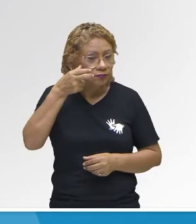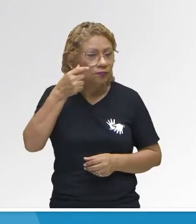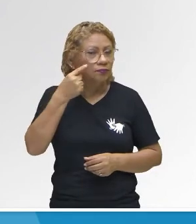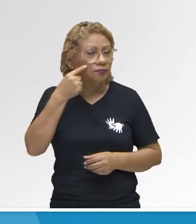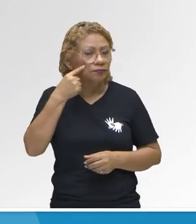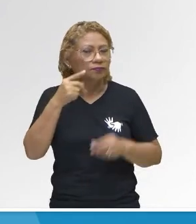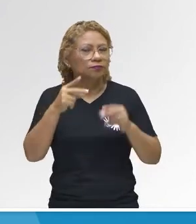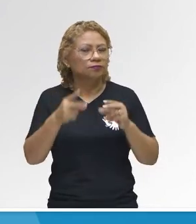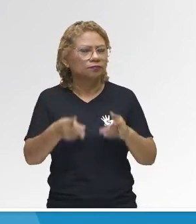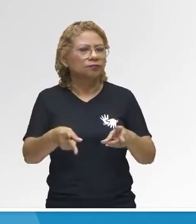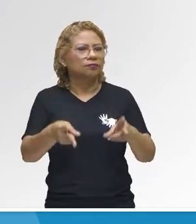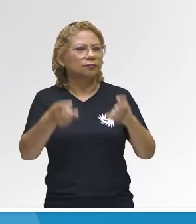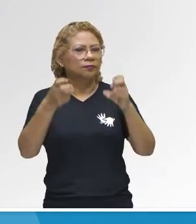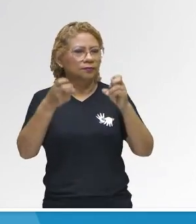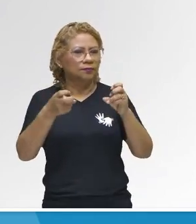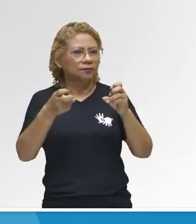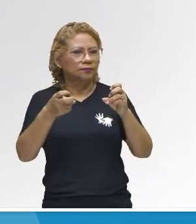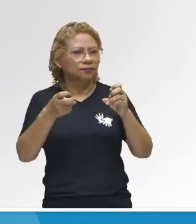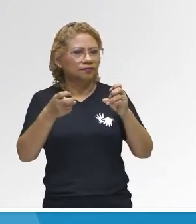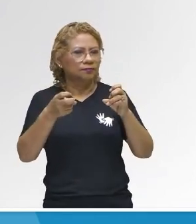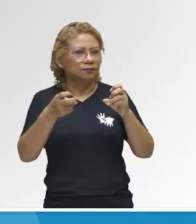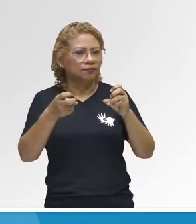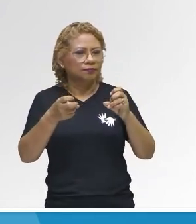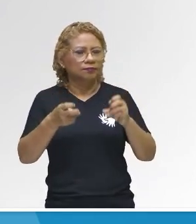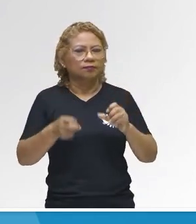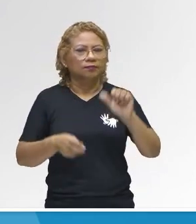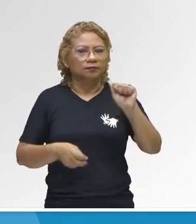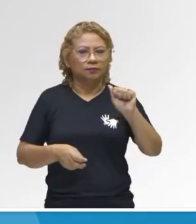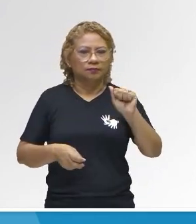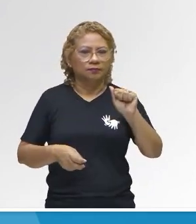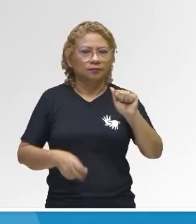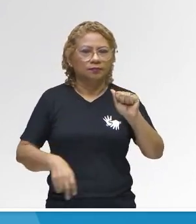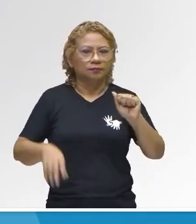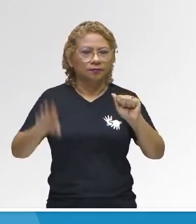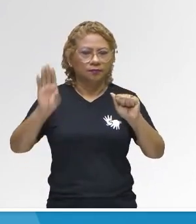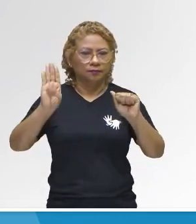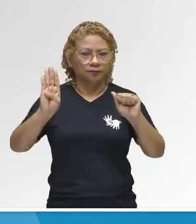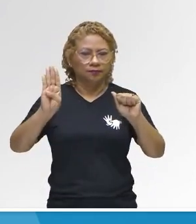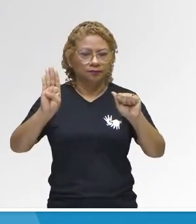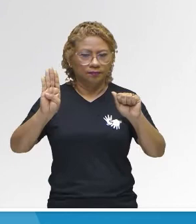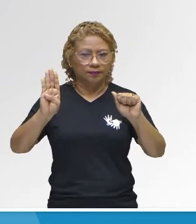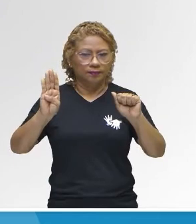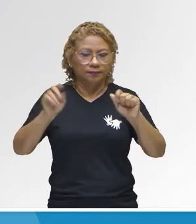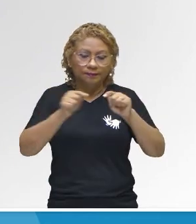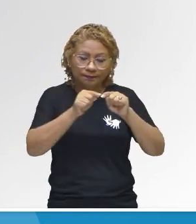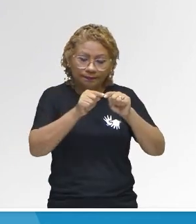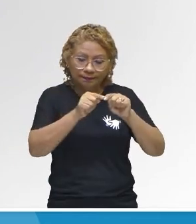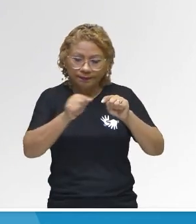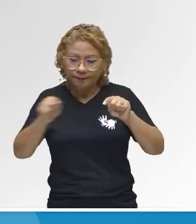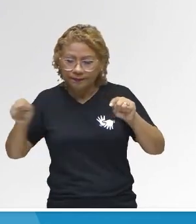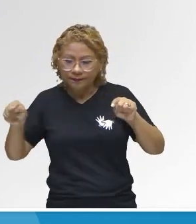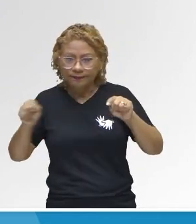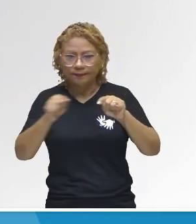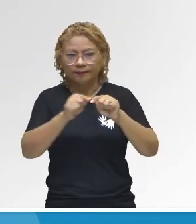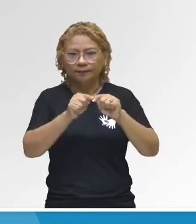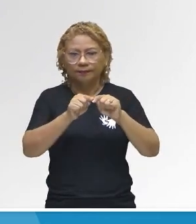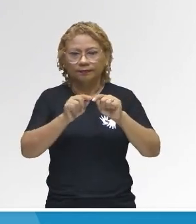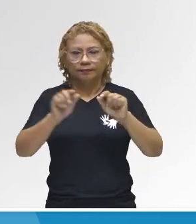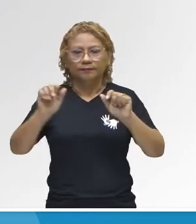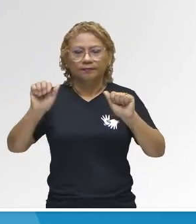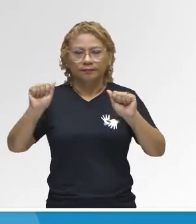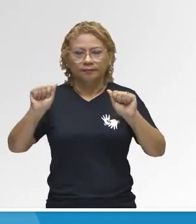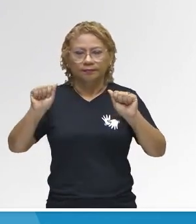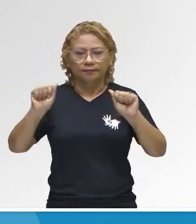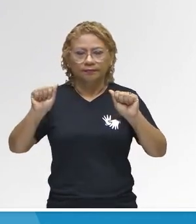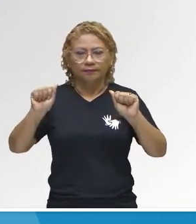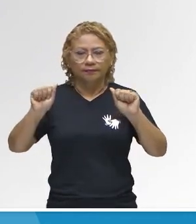que AB, né, o segmento AB é ali a minha reta, ok? A1 e B1 vai